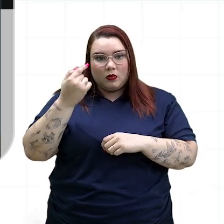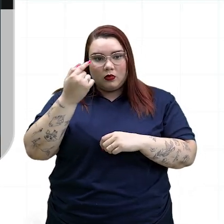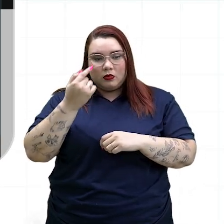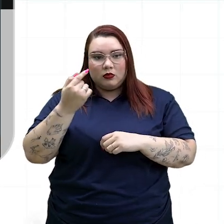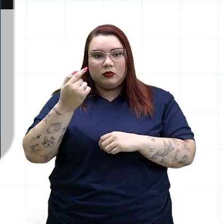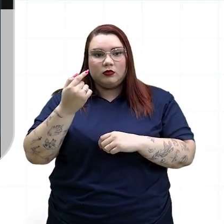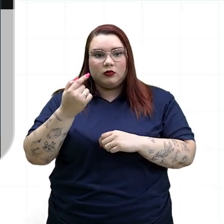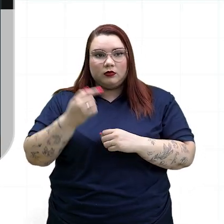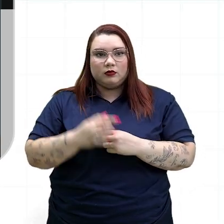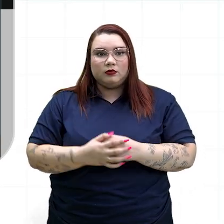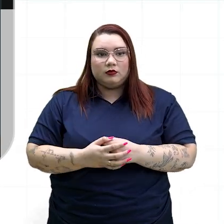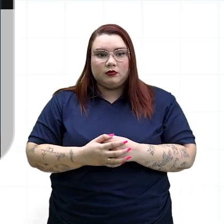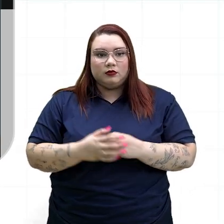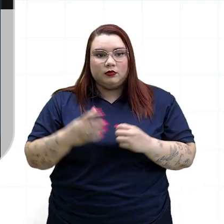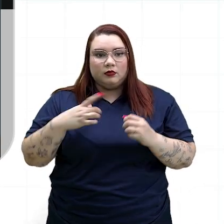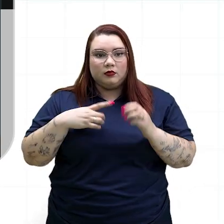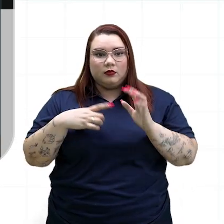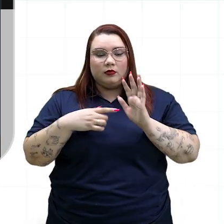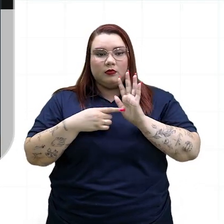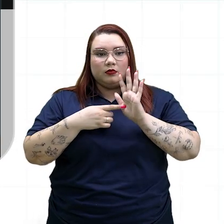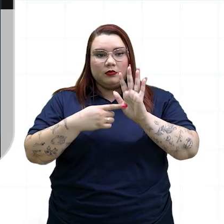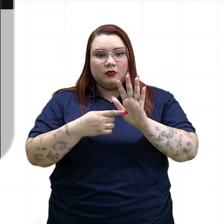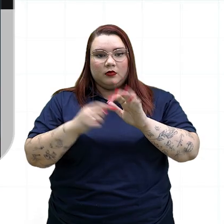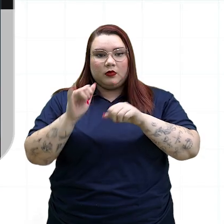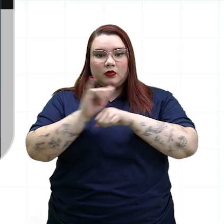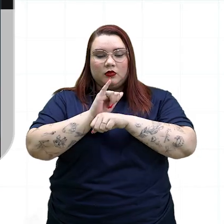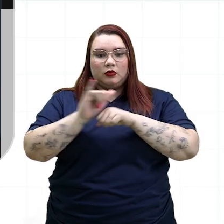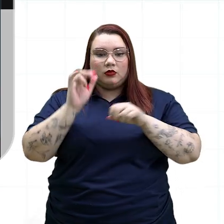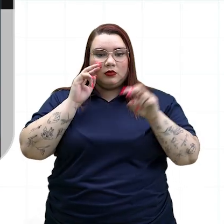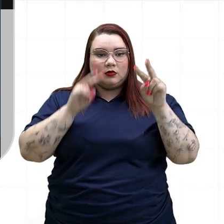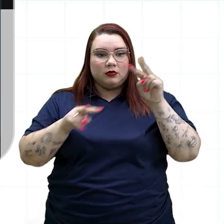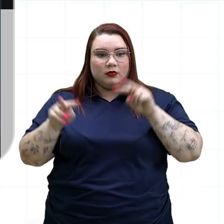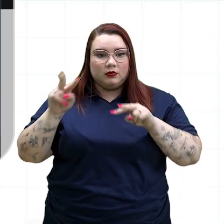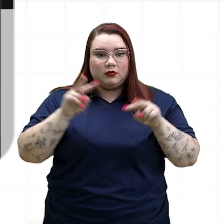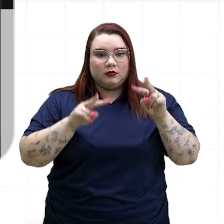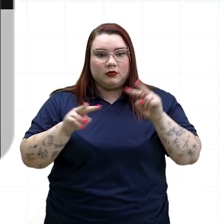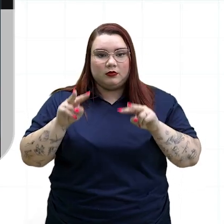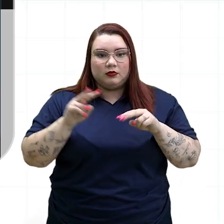com o sistema, você tem o mecanismo da visão. Olha lá.